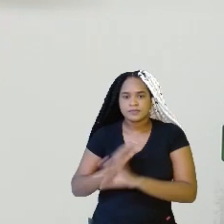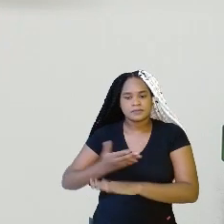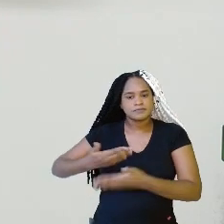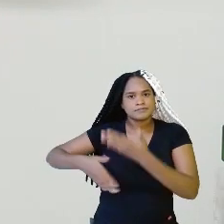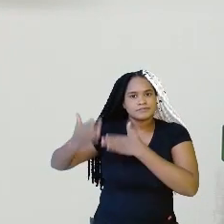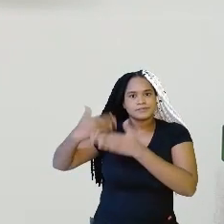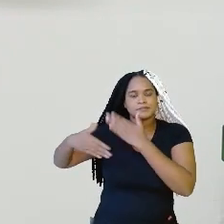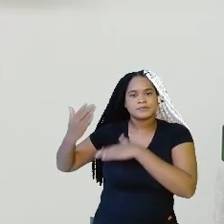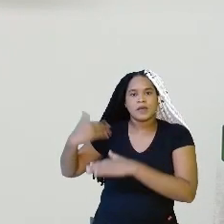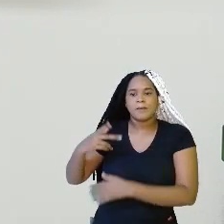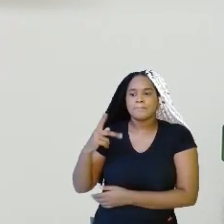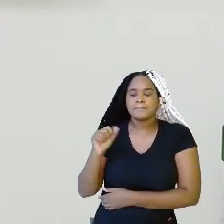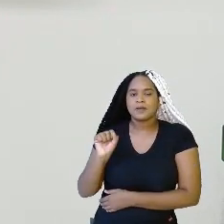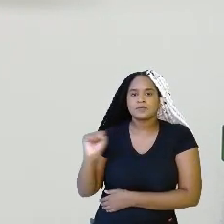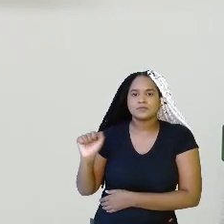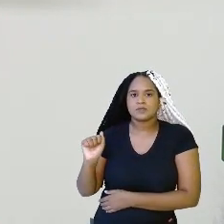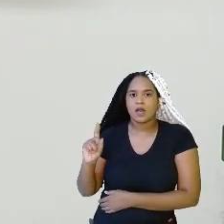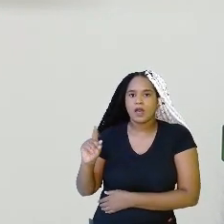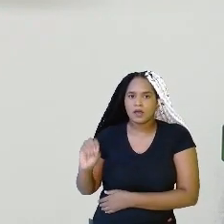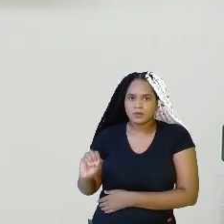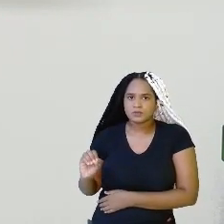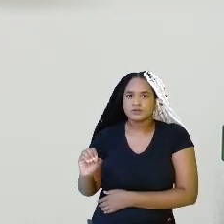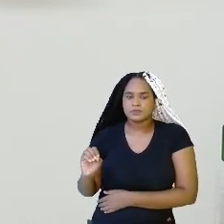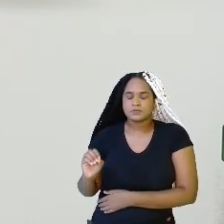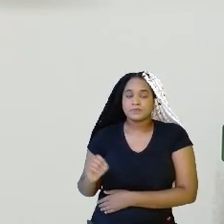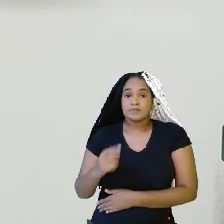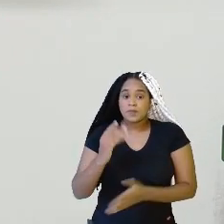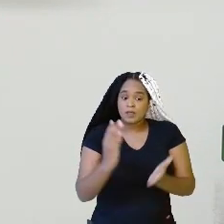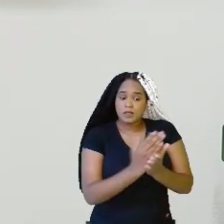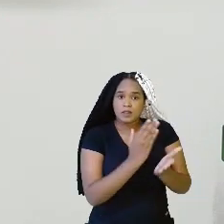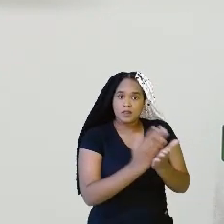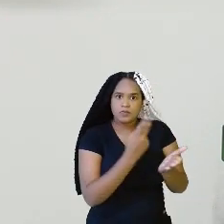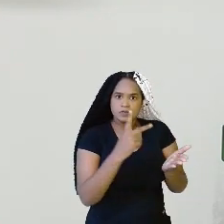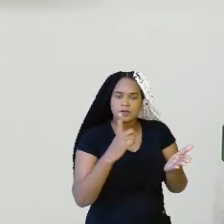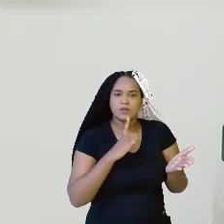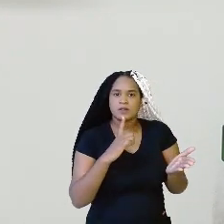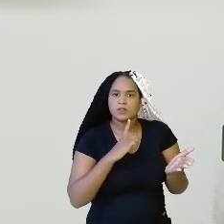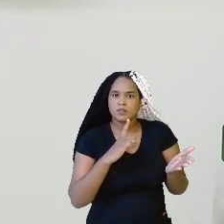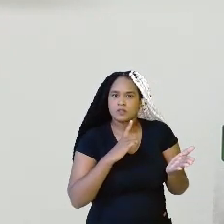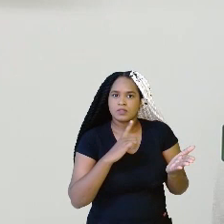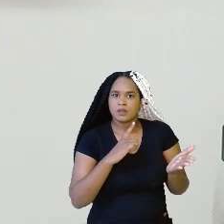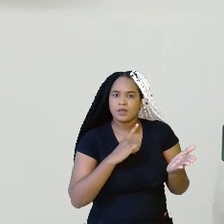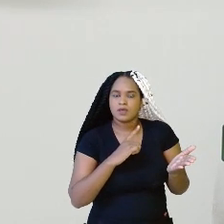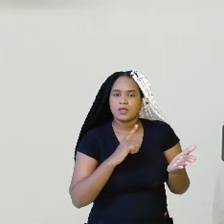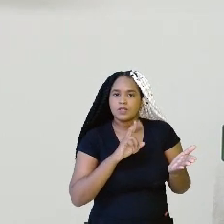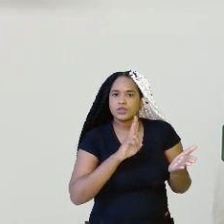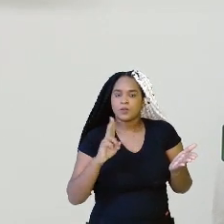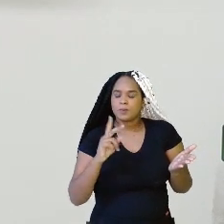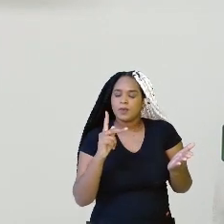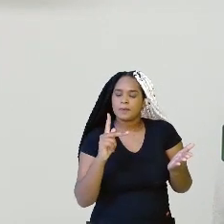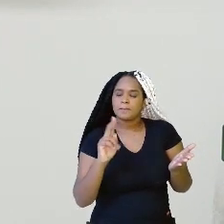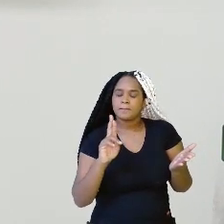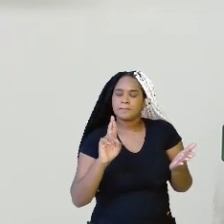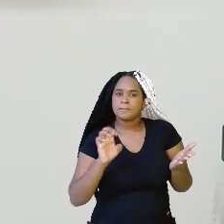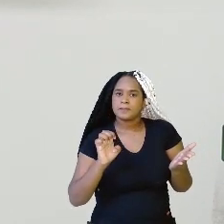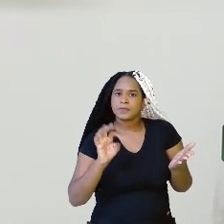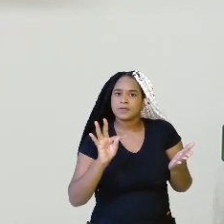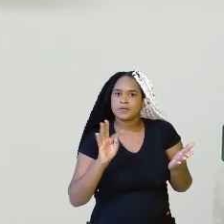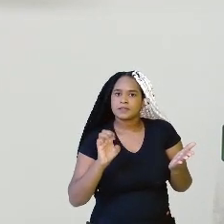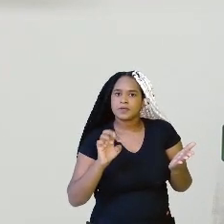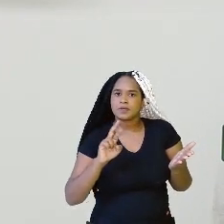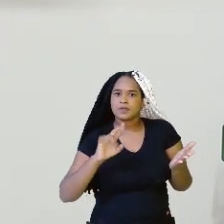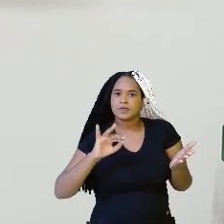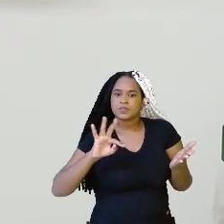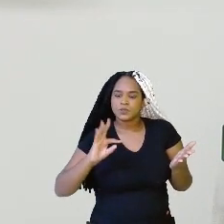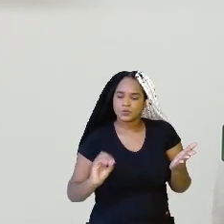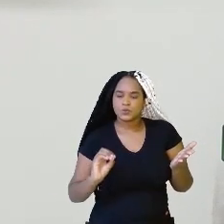no passado. Que no teu livro, você pode encontrar também esse nome com o nome pretérito, tá? Se você encontrar o verbo dizendo assim,